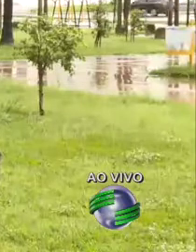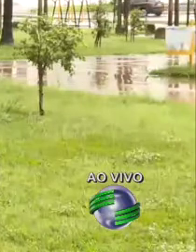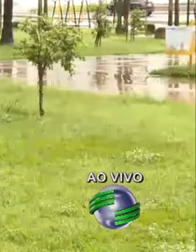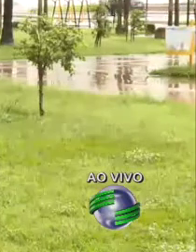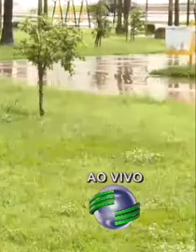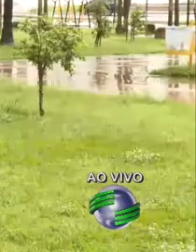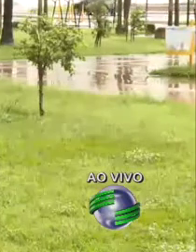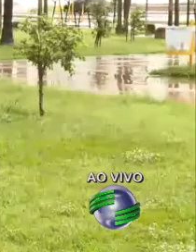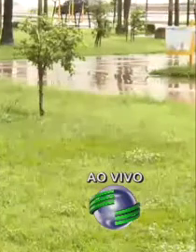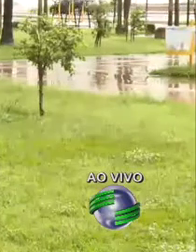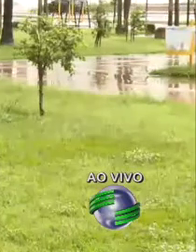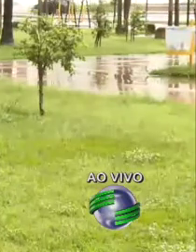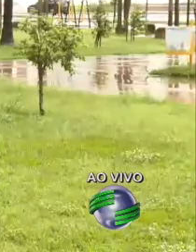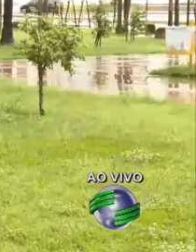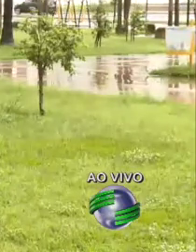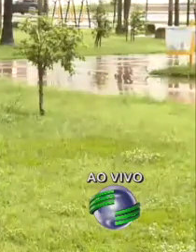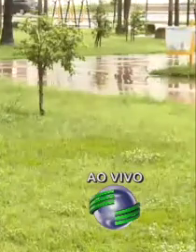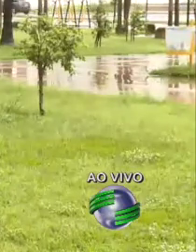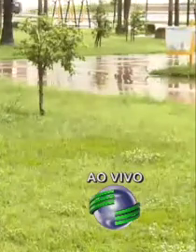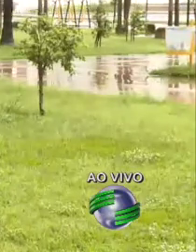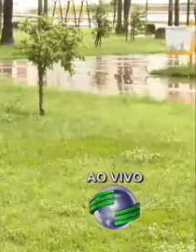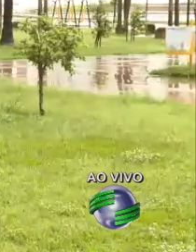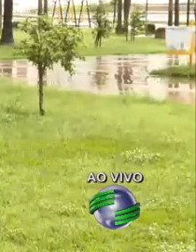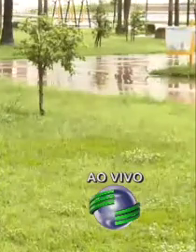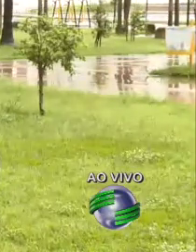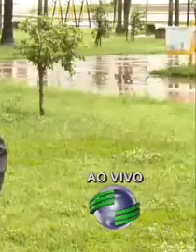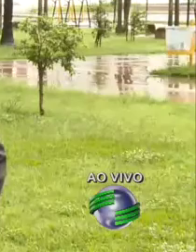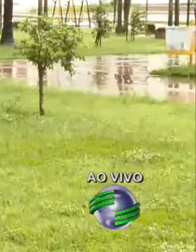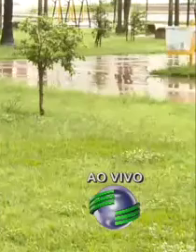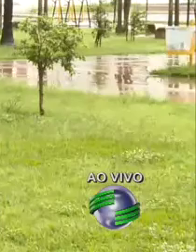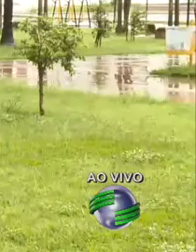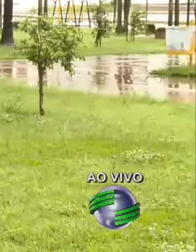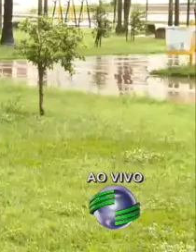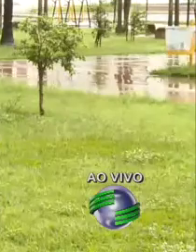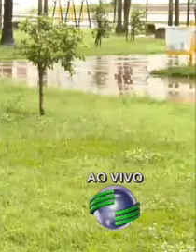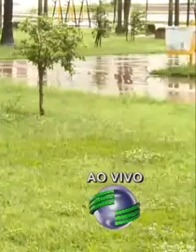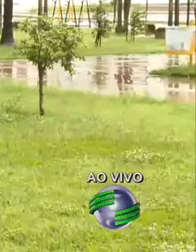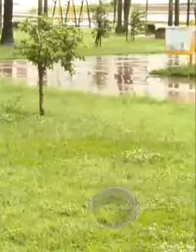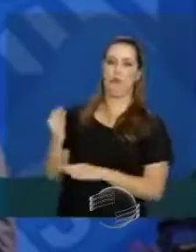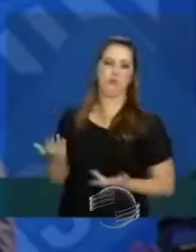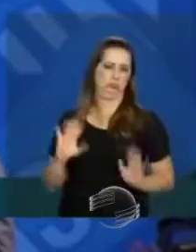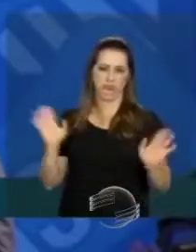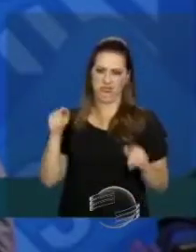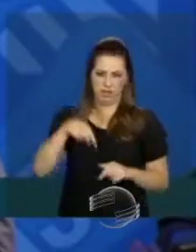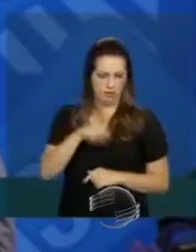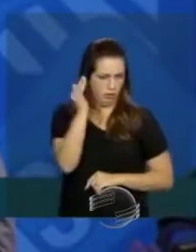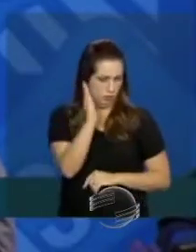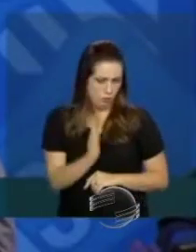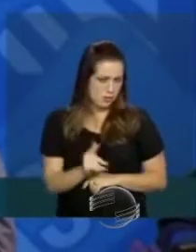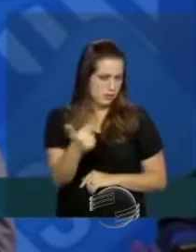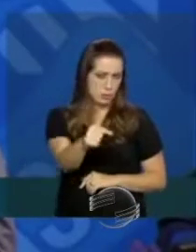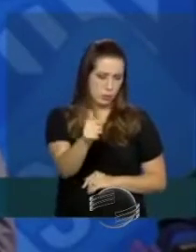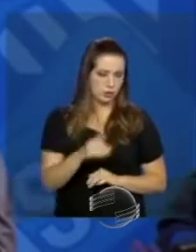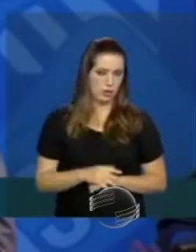general Braga Neto deu mais detalhes sobre esse programa, o Pro Brasil. Vamos conferir. Não é um programa de